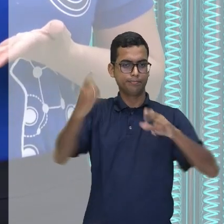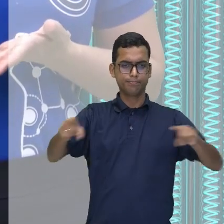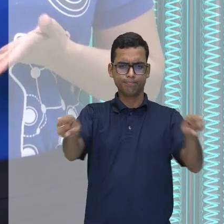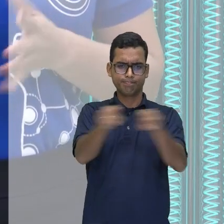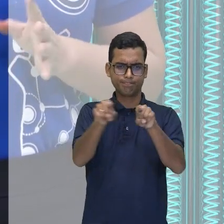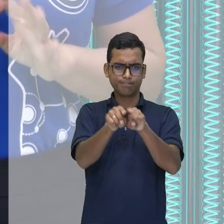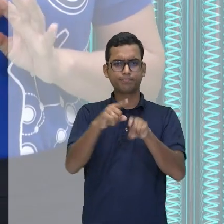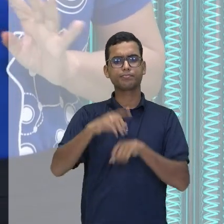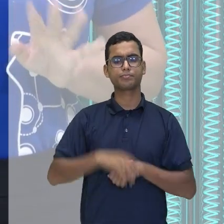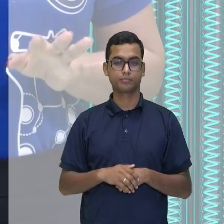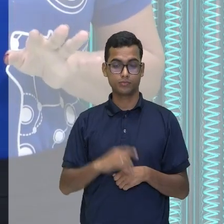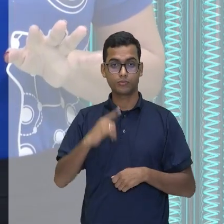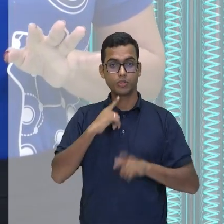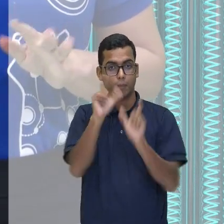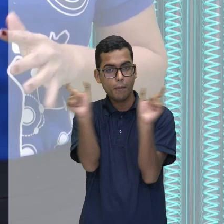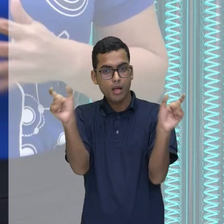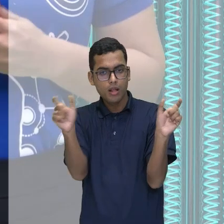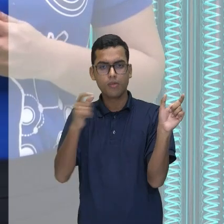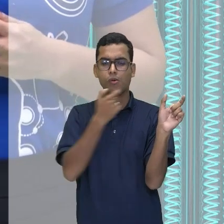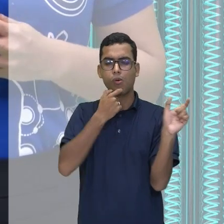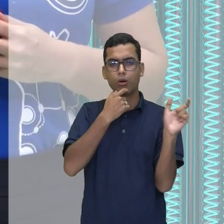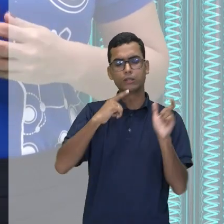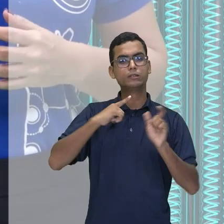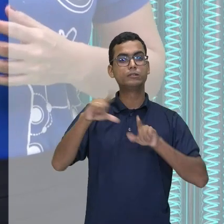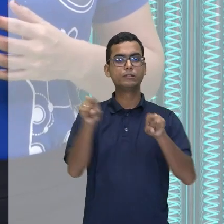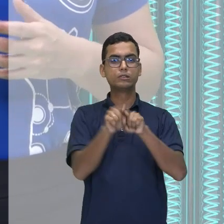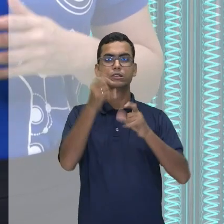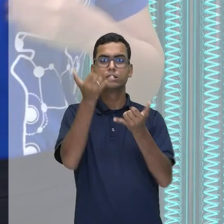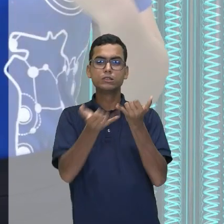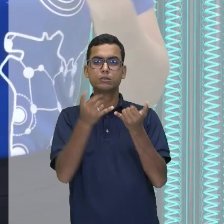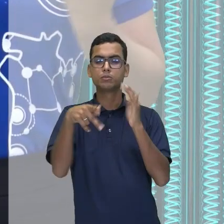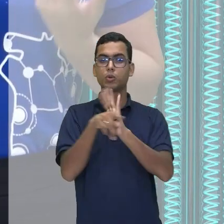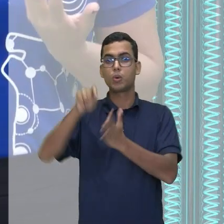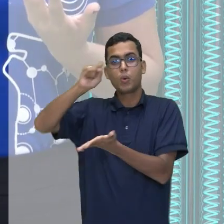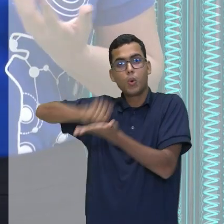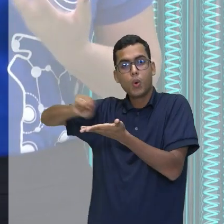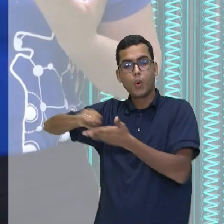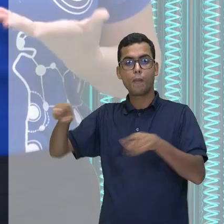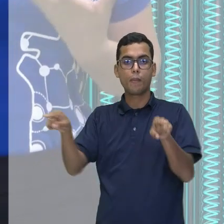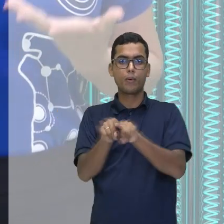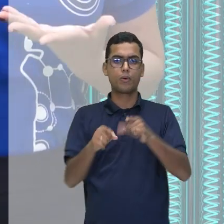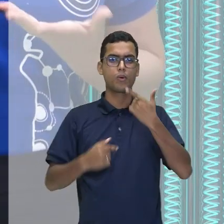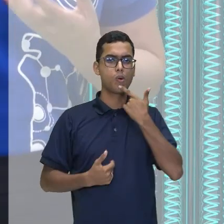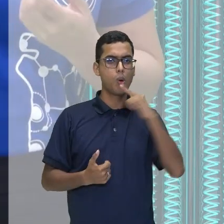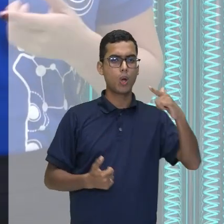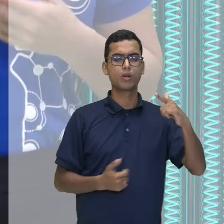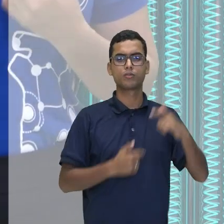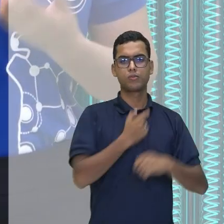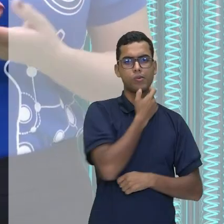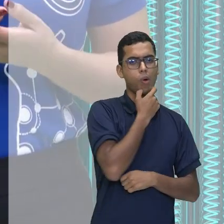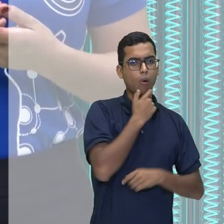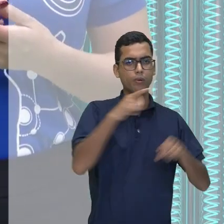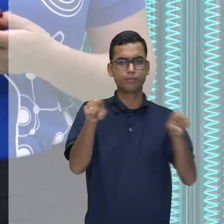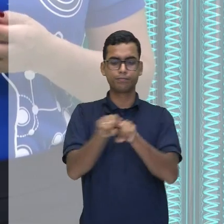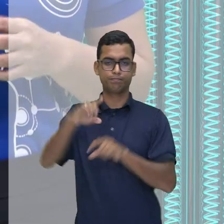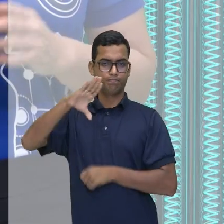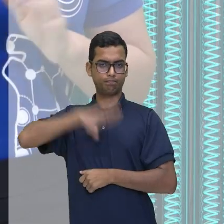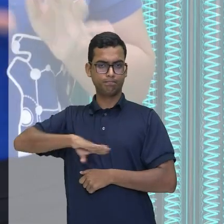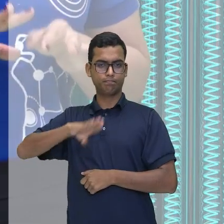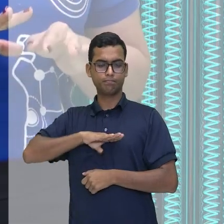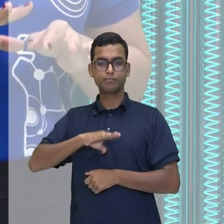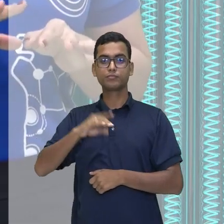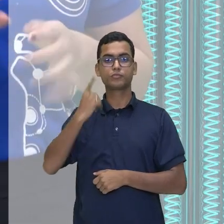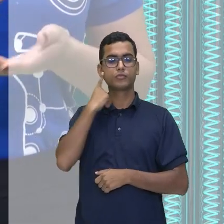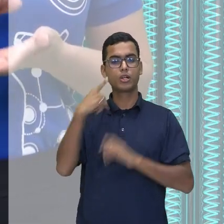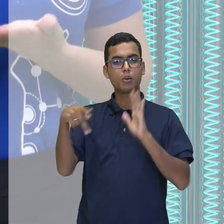na escrita, não é na pronúncia, porque a língua inglesa e a língua portuguesa, elas são diferentes na pronúncia, então a